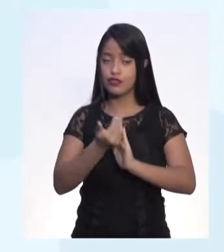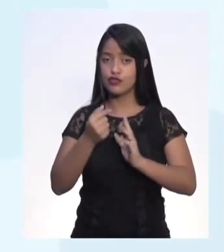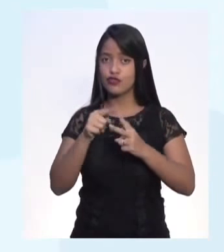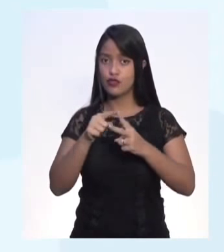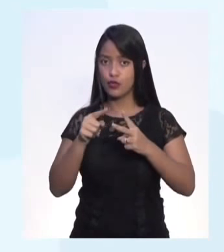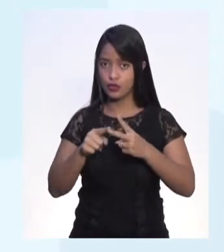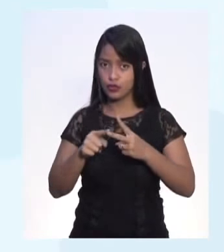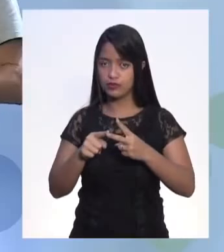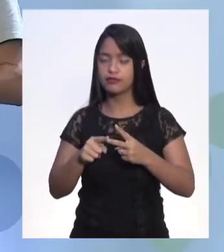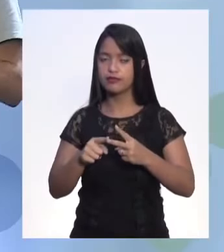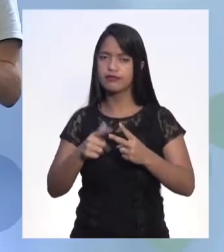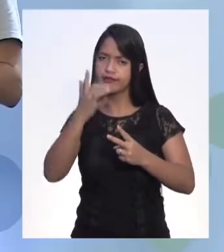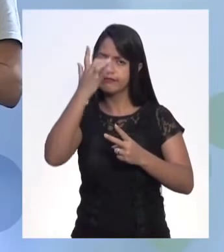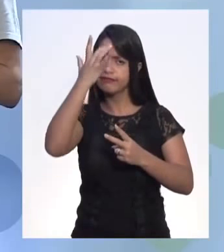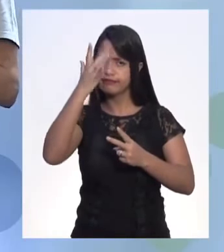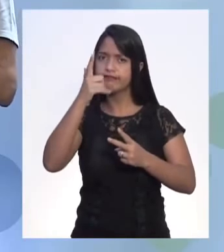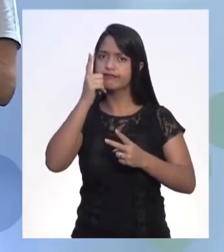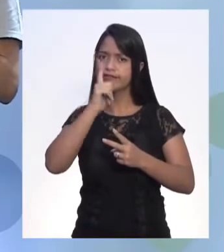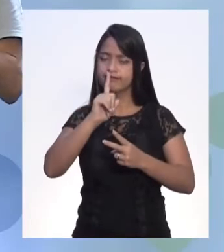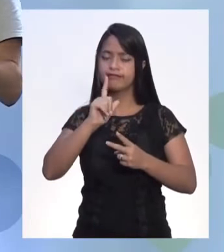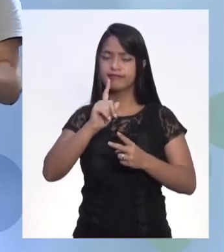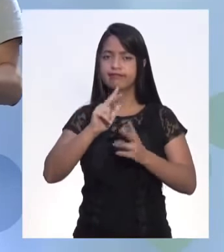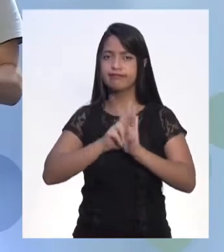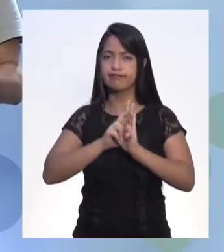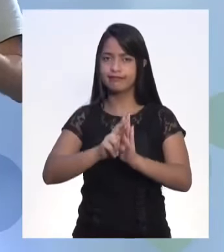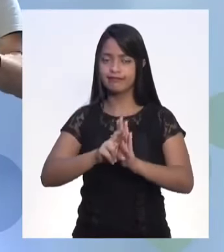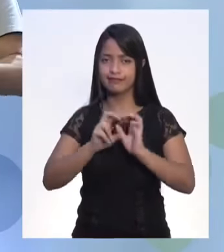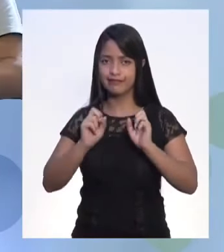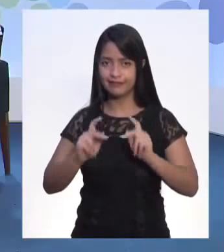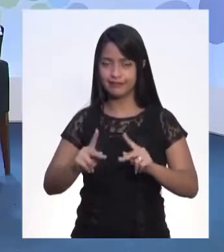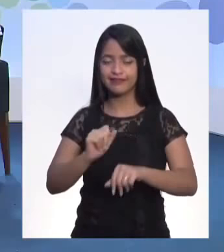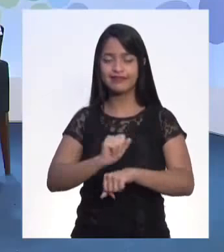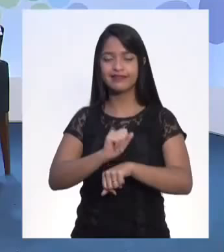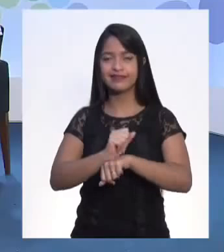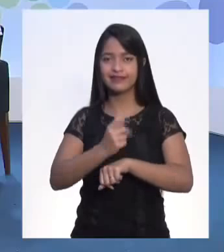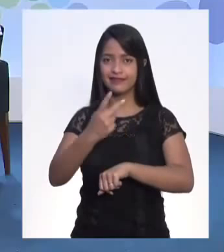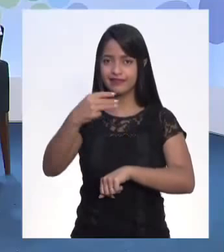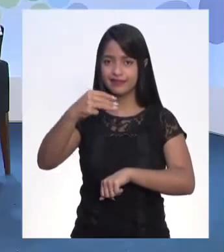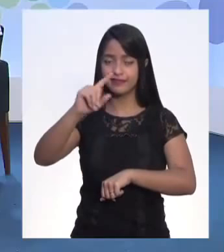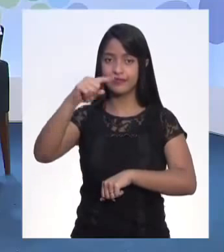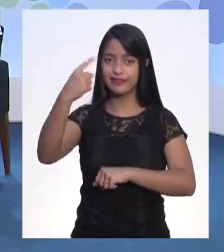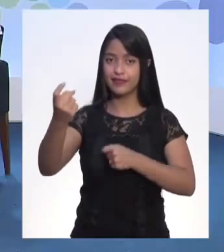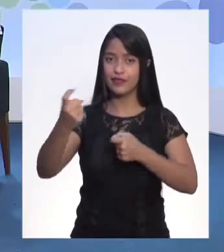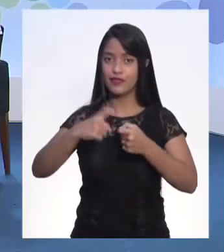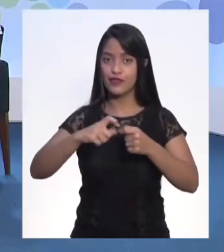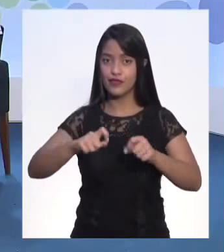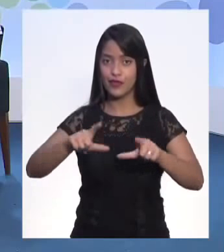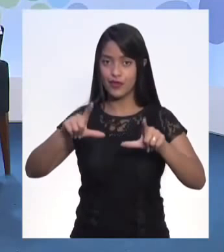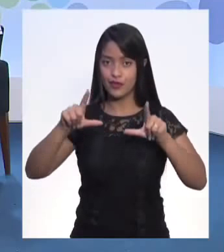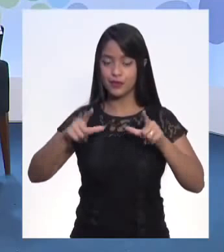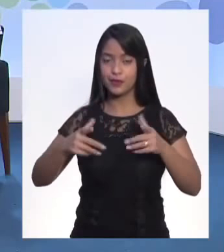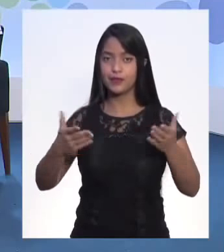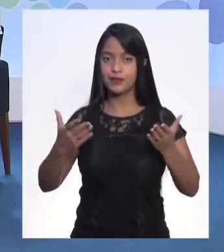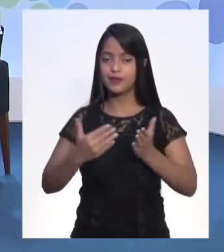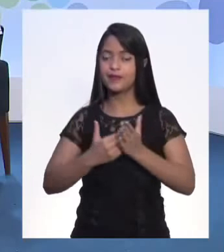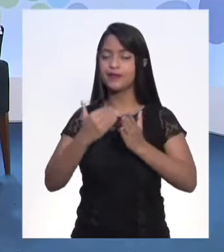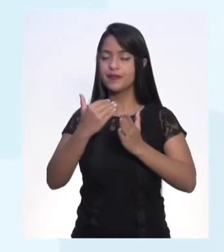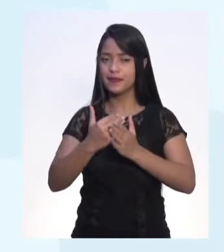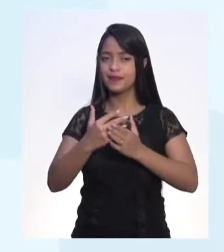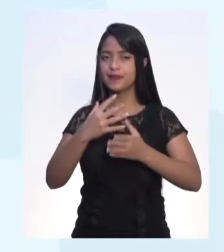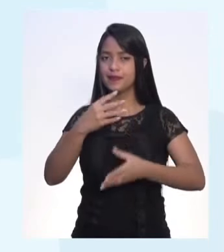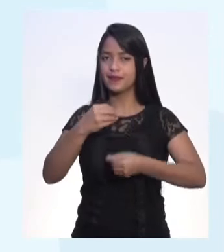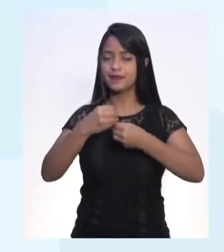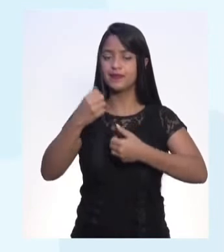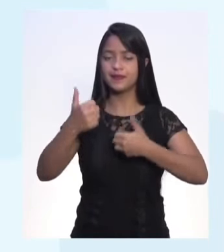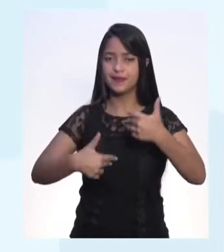então tem uma certa facilidade aí nessa nessa representação beleza de dois minutinhos hein já retorno e a gente vai fazer alguns comentários sobre